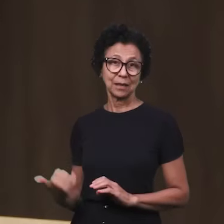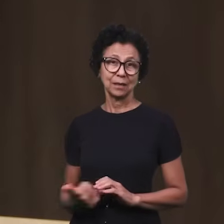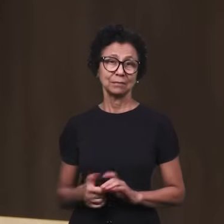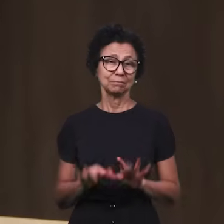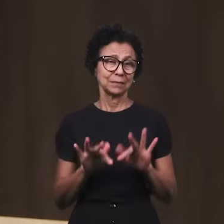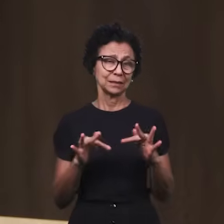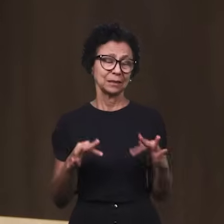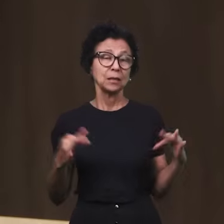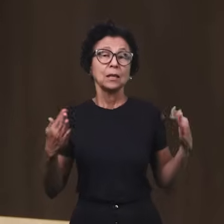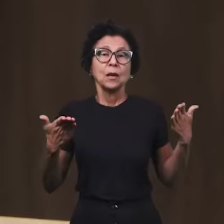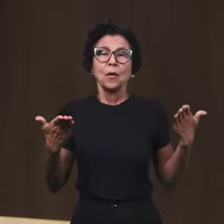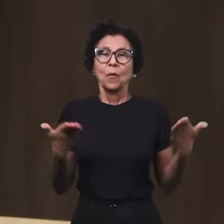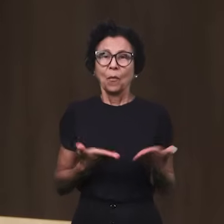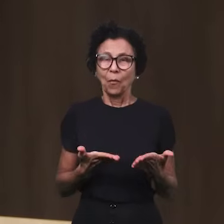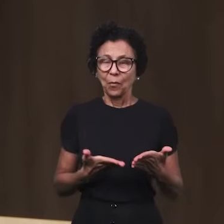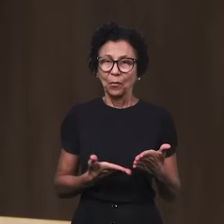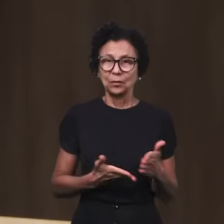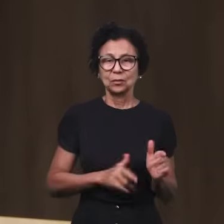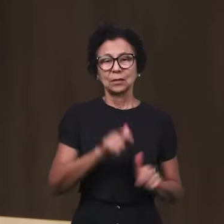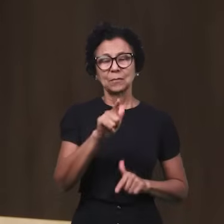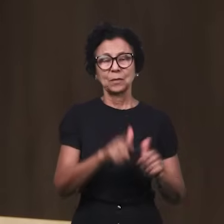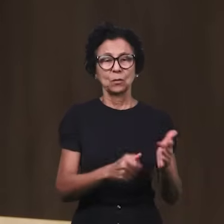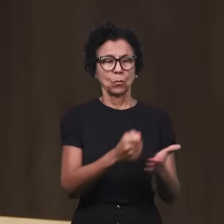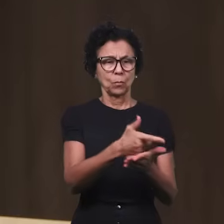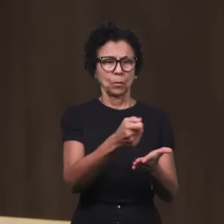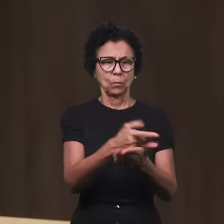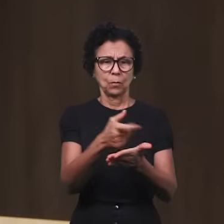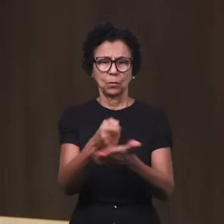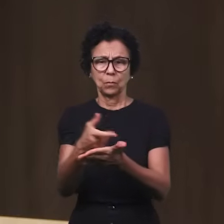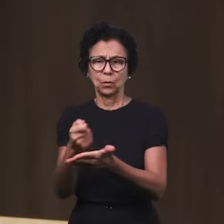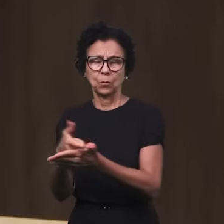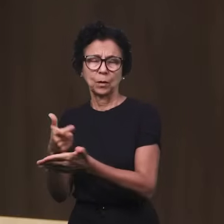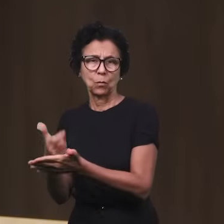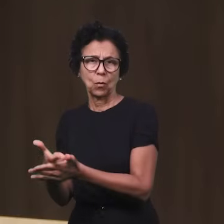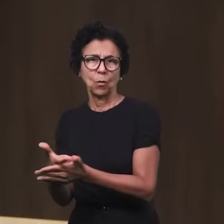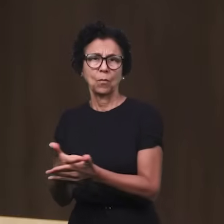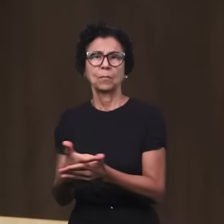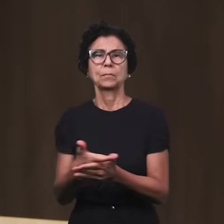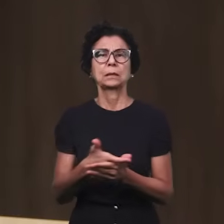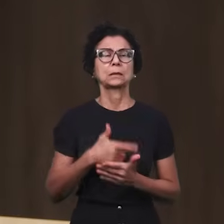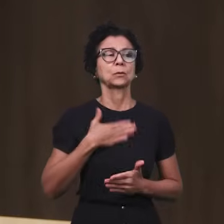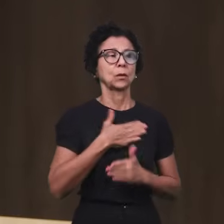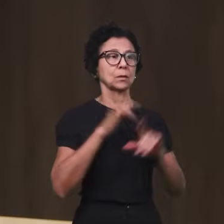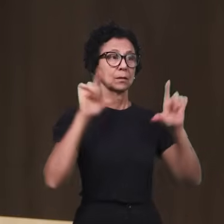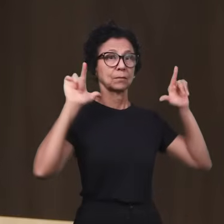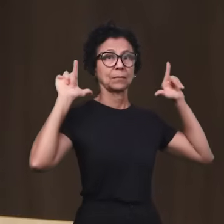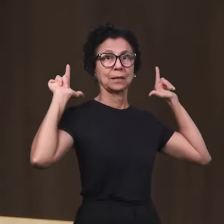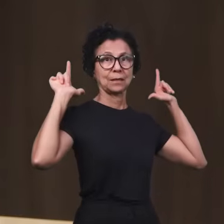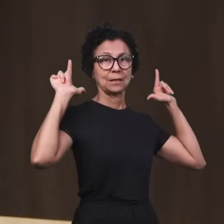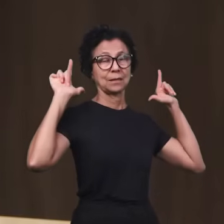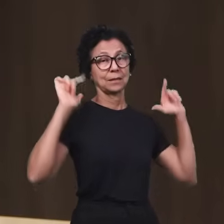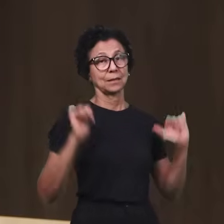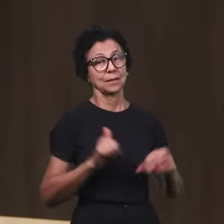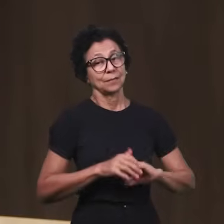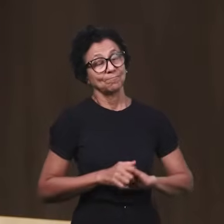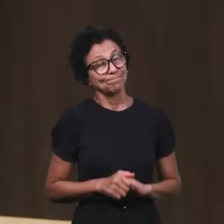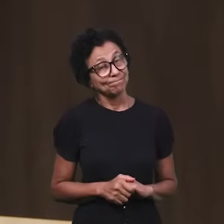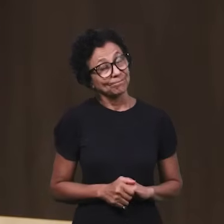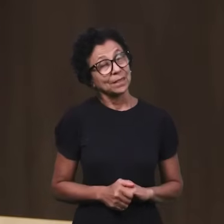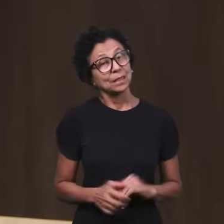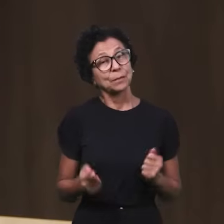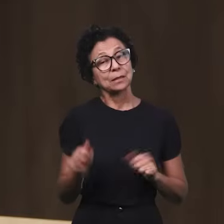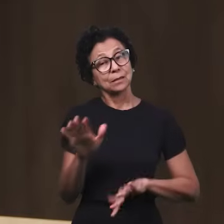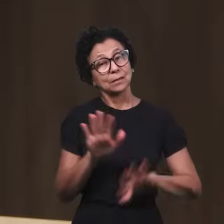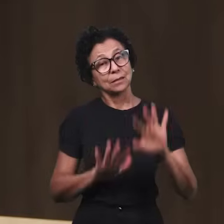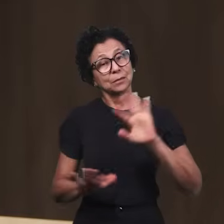muito o consumismo, o exibicionismo, e muitas vezes isso pode, de uma forma